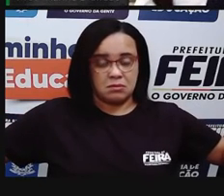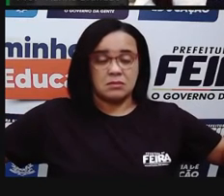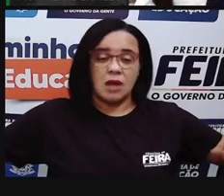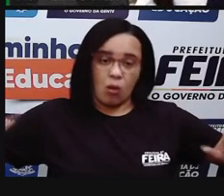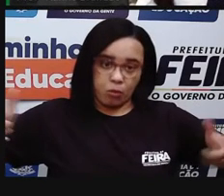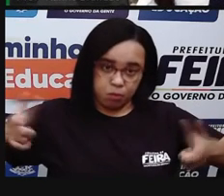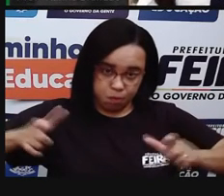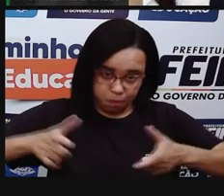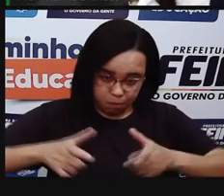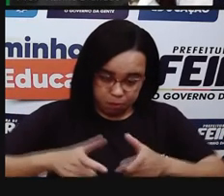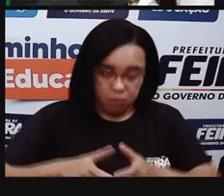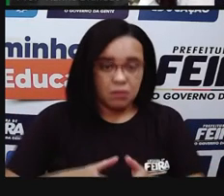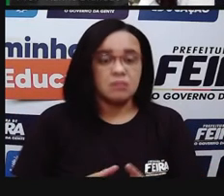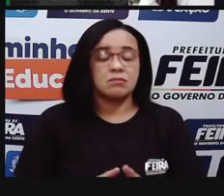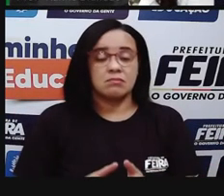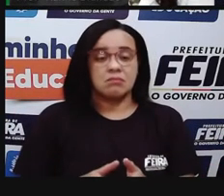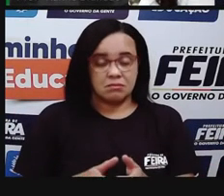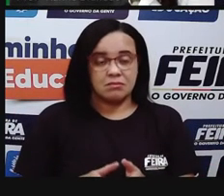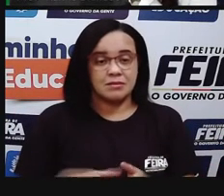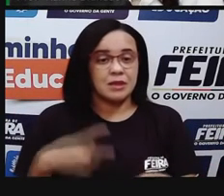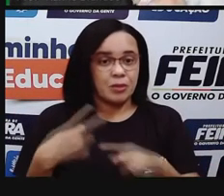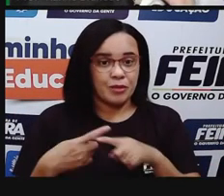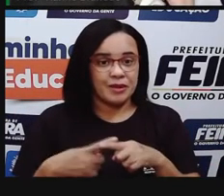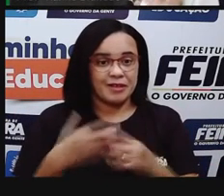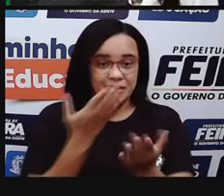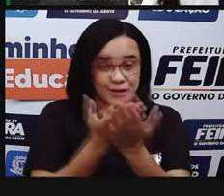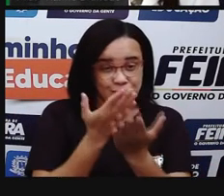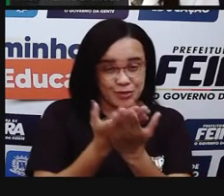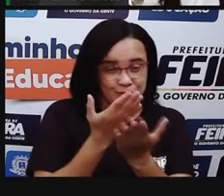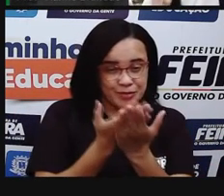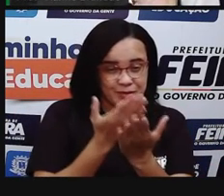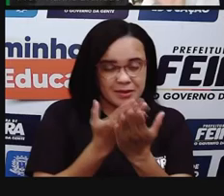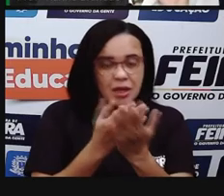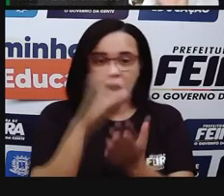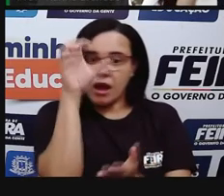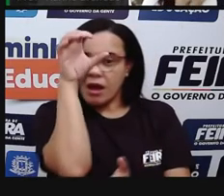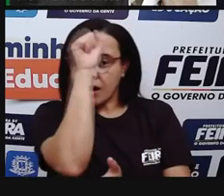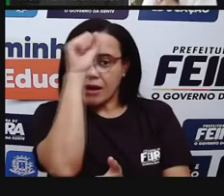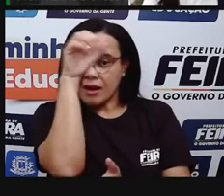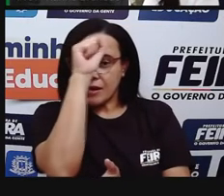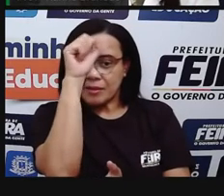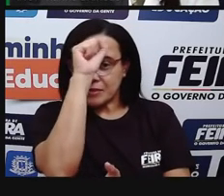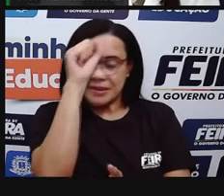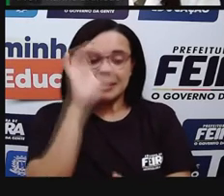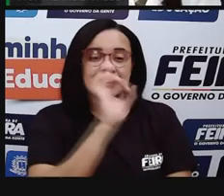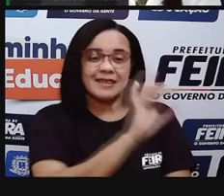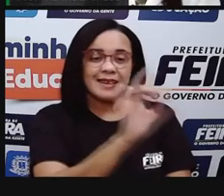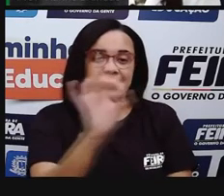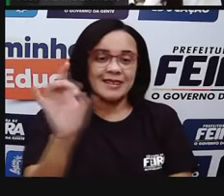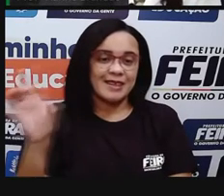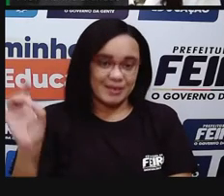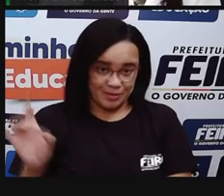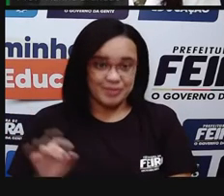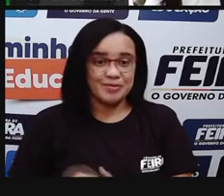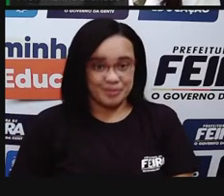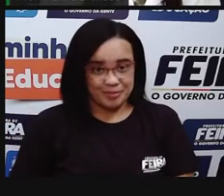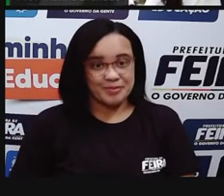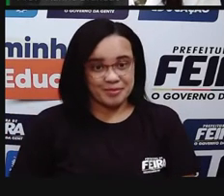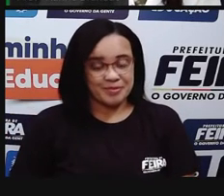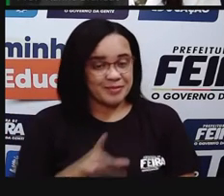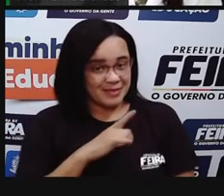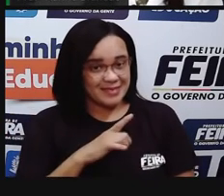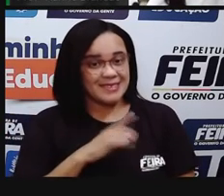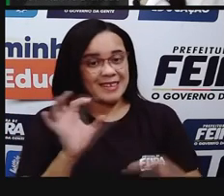até chegar à espécie, que seria o micro, tá? O mais específico, o menor grupo que a gente pode